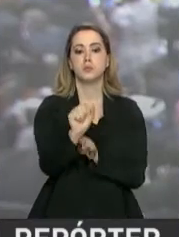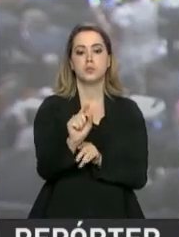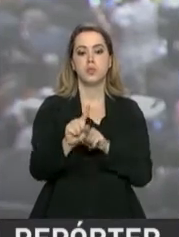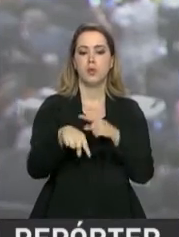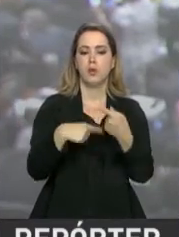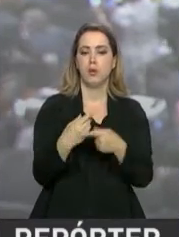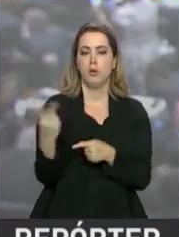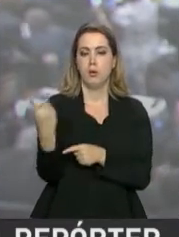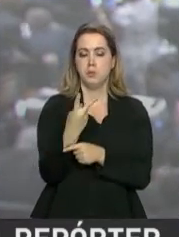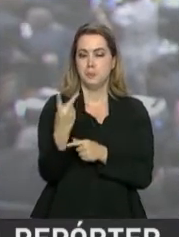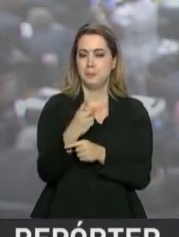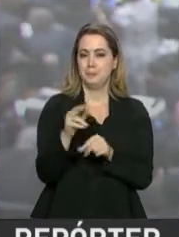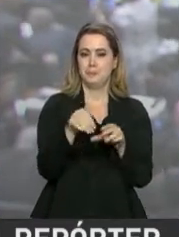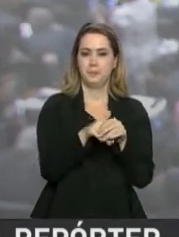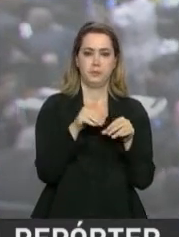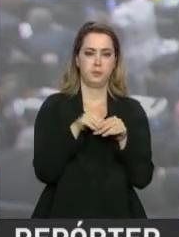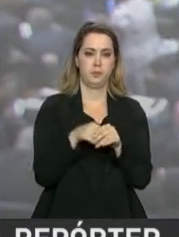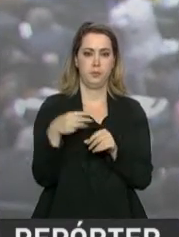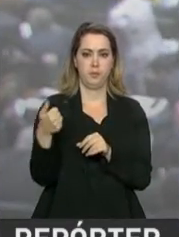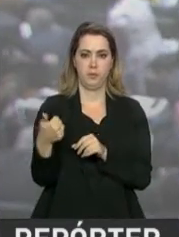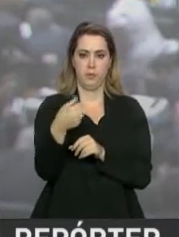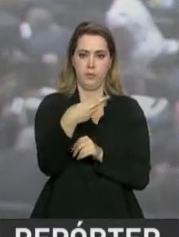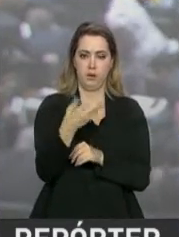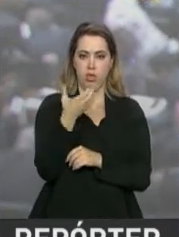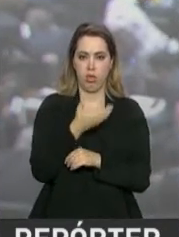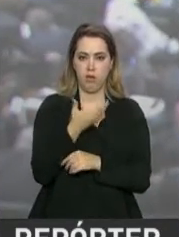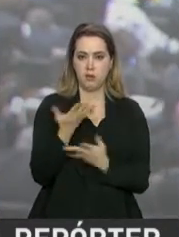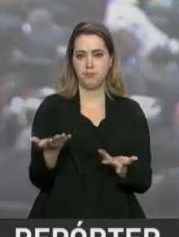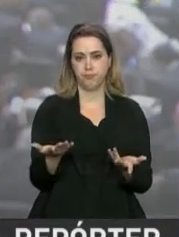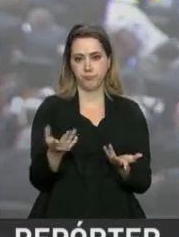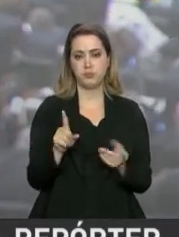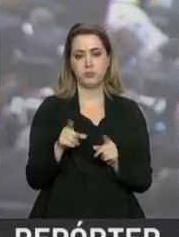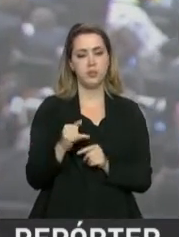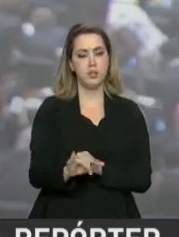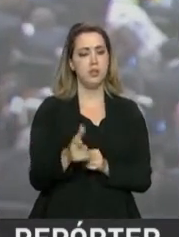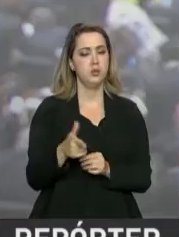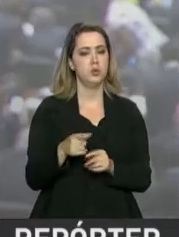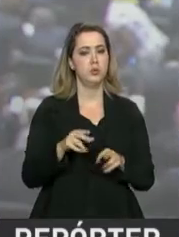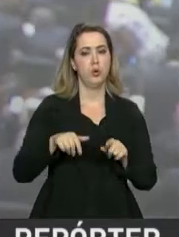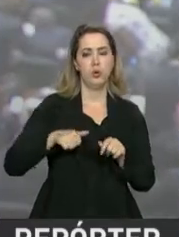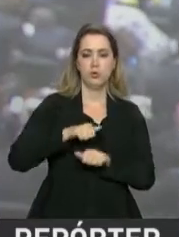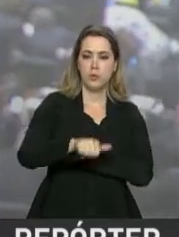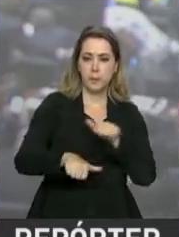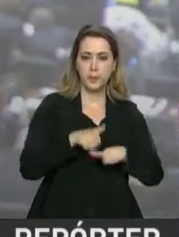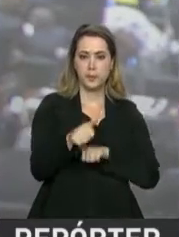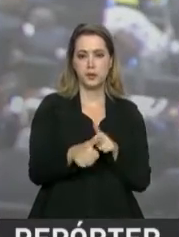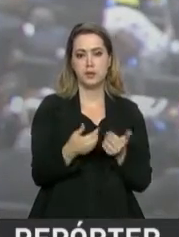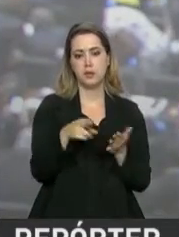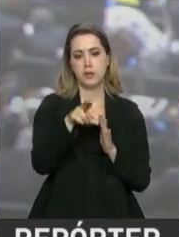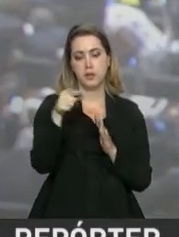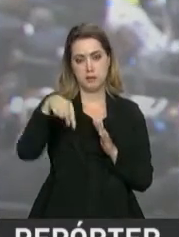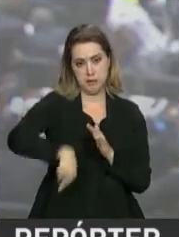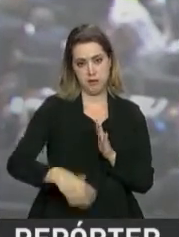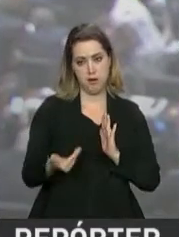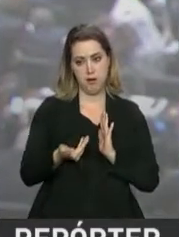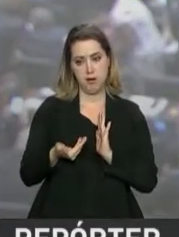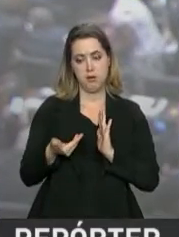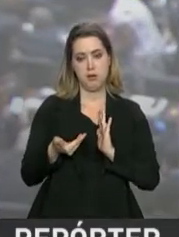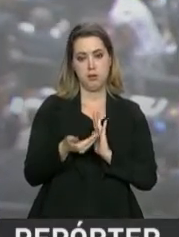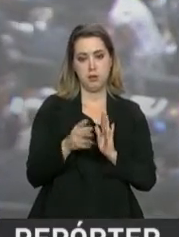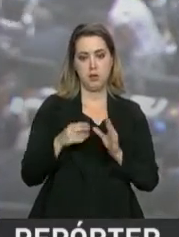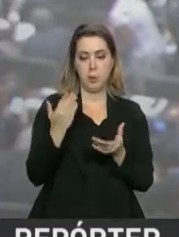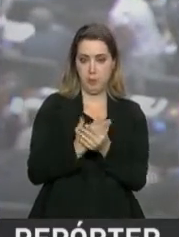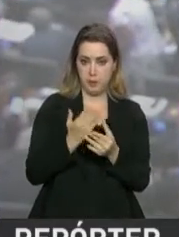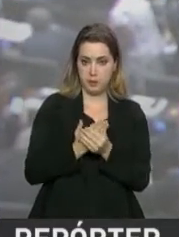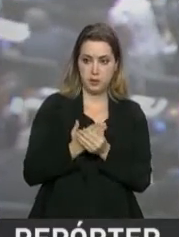turno em 13 de dezembro. Caso não ocorram alterações em relação ao texto que sair aqui da Câmara dos Deputados,